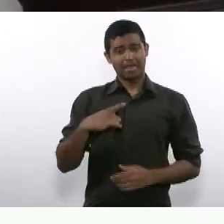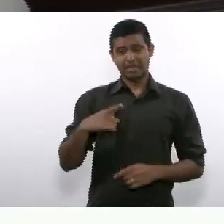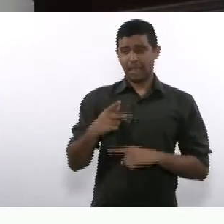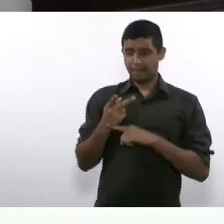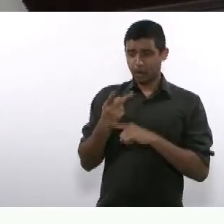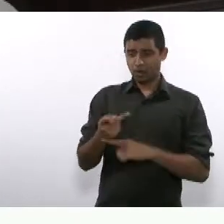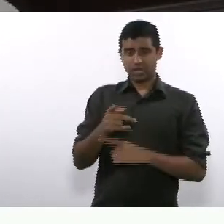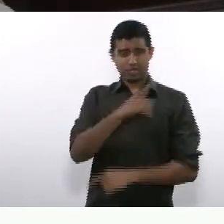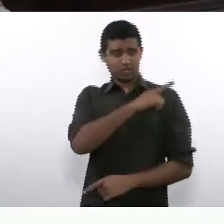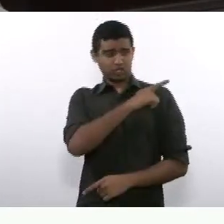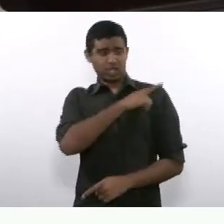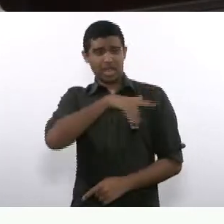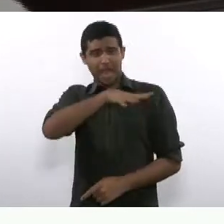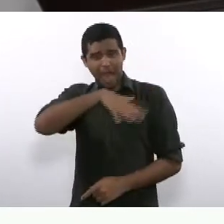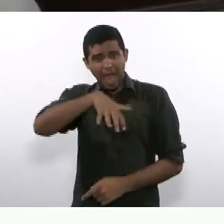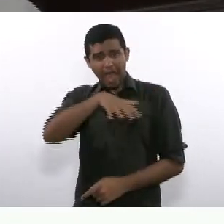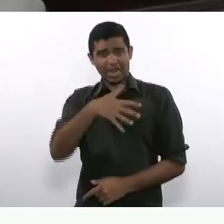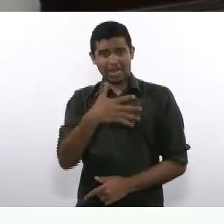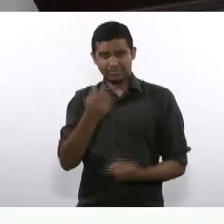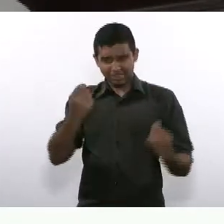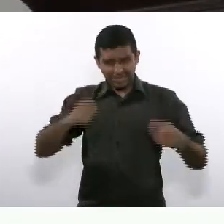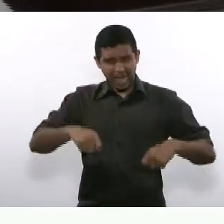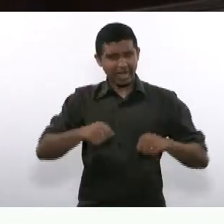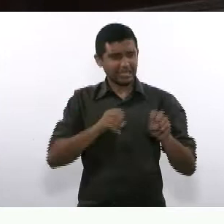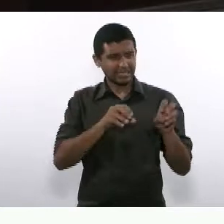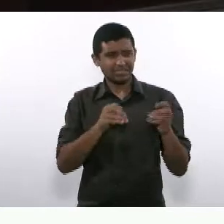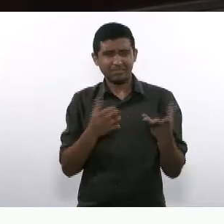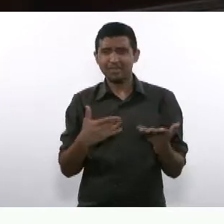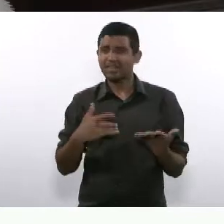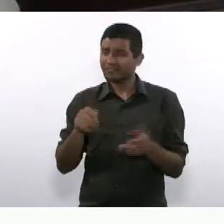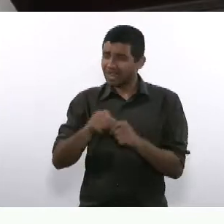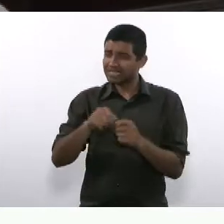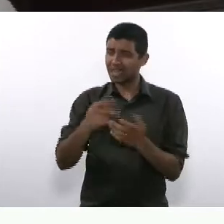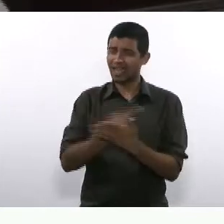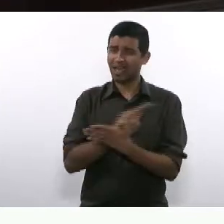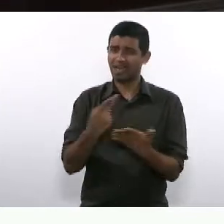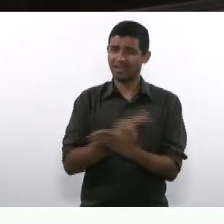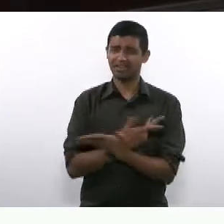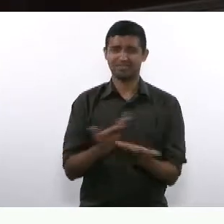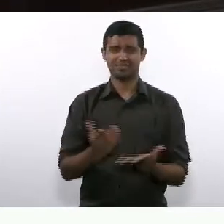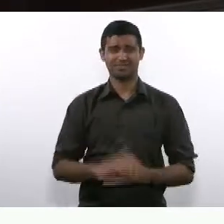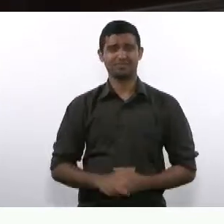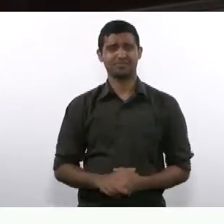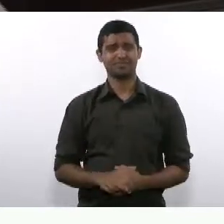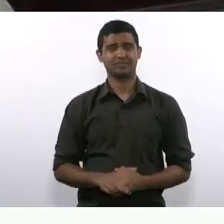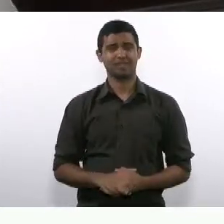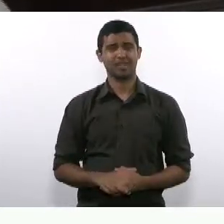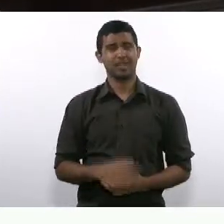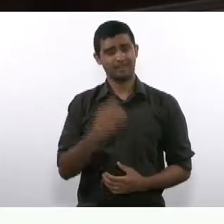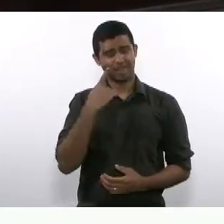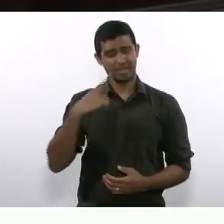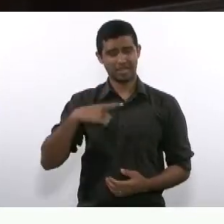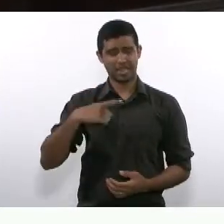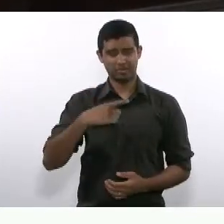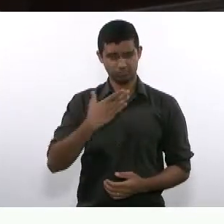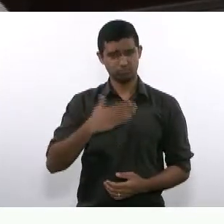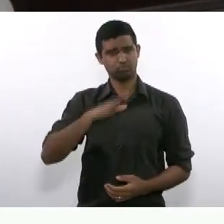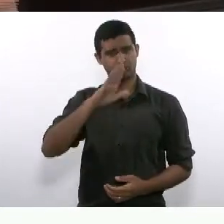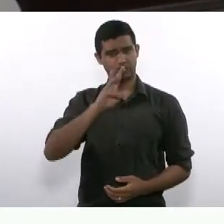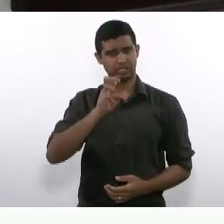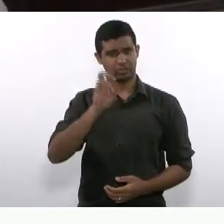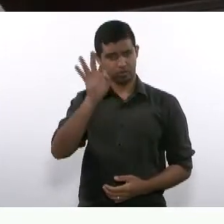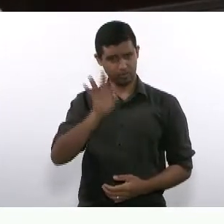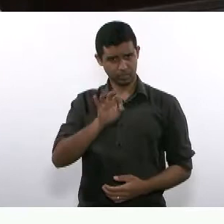do Estado para ensinar? Mas não faz errado. Comprometimento dos 5% com o FEIS,